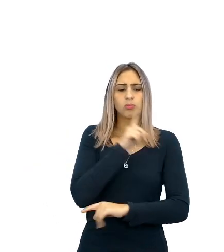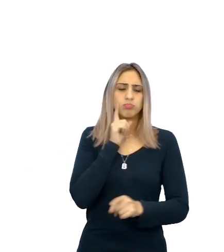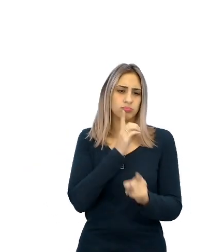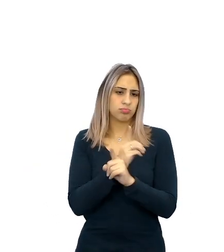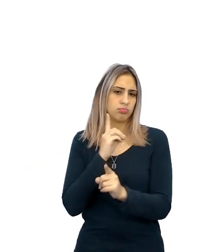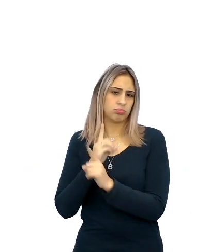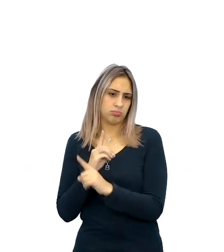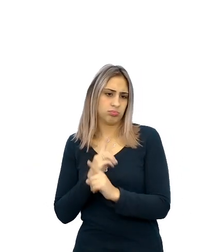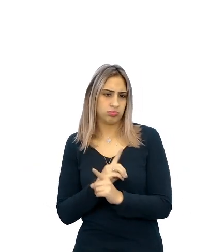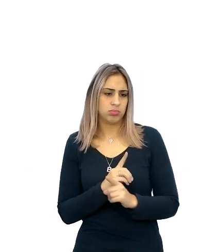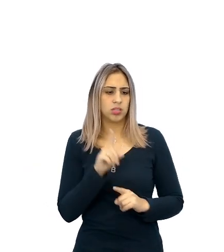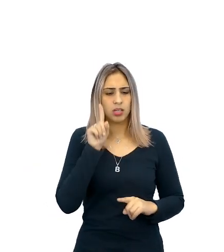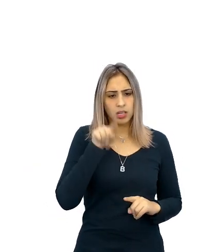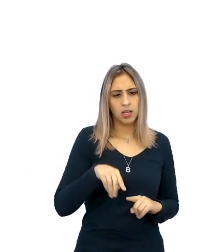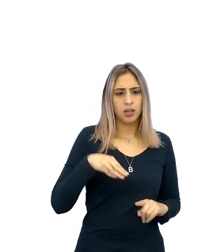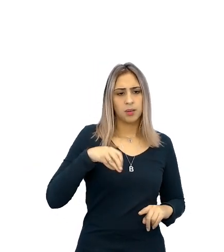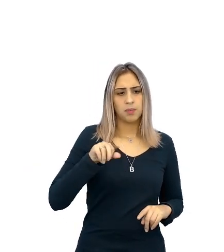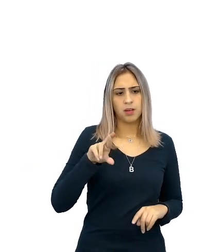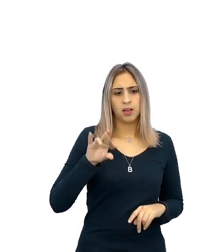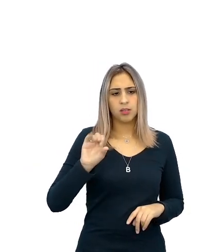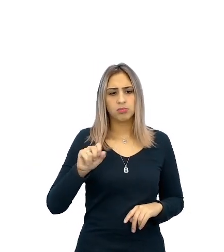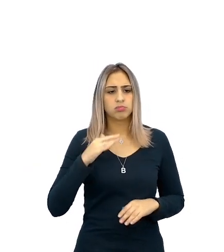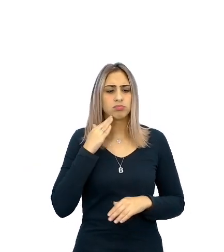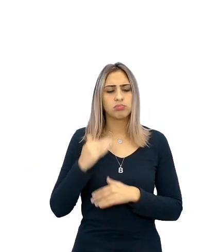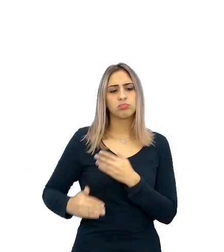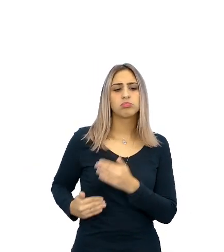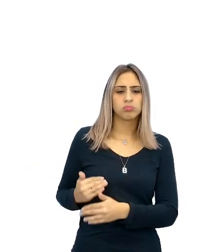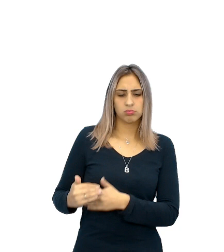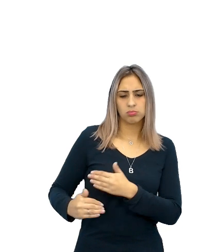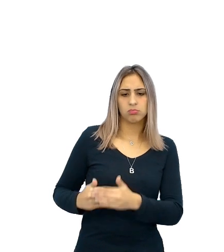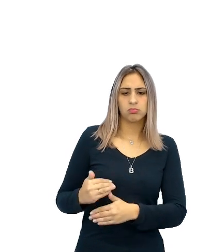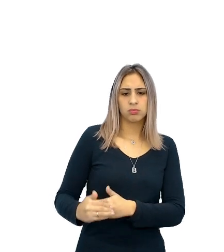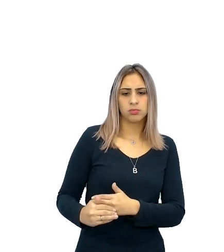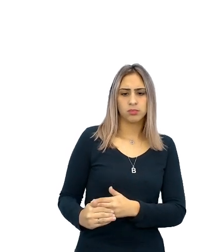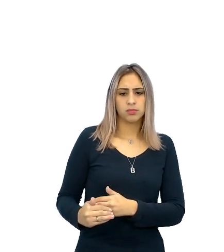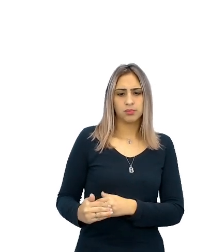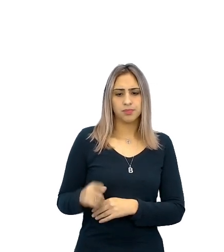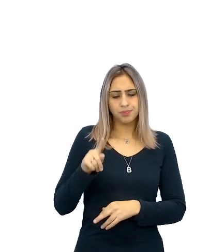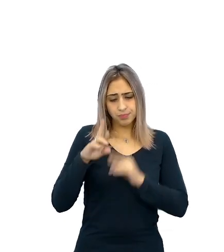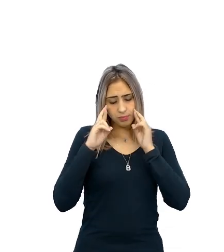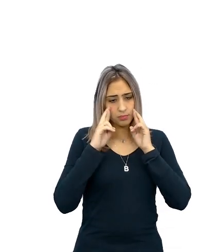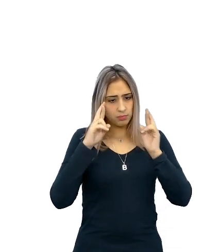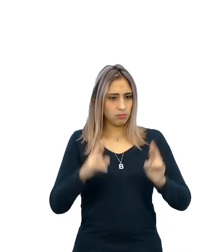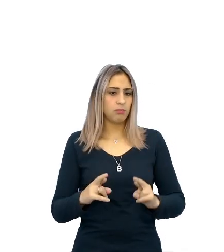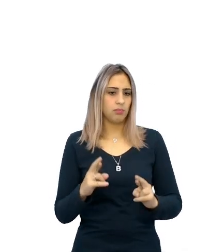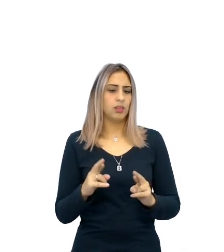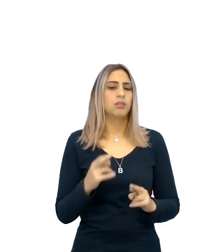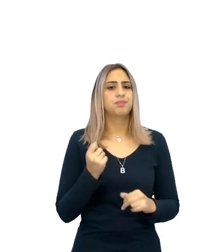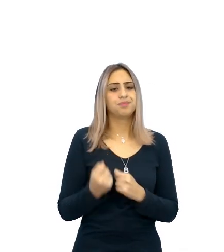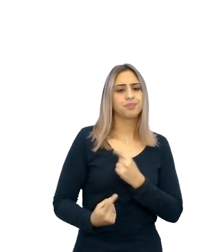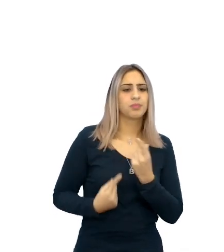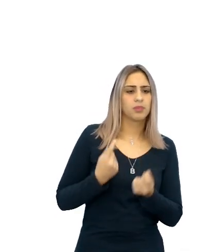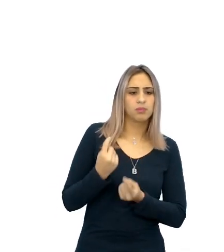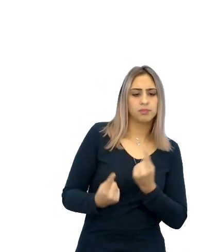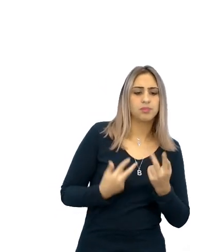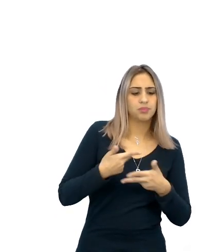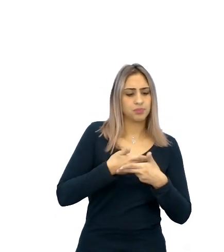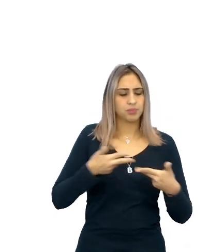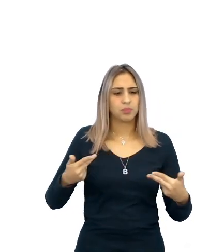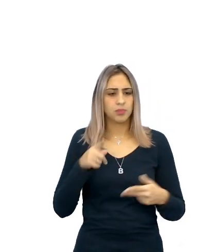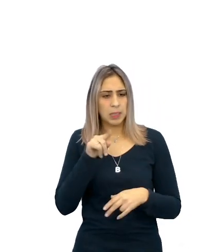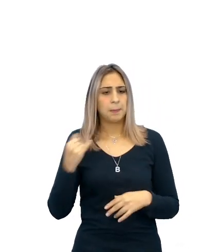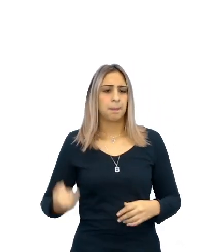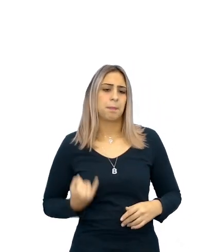encontram. São os marcos de desenvolvimento que dizem respeito a algumas conquistas que